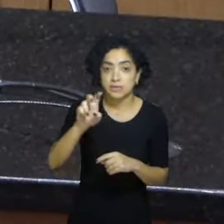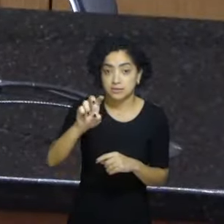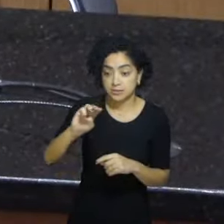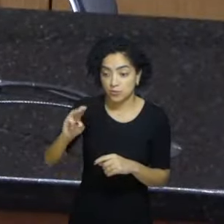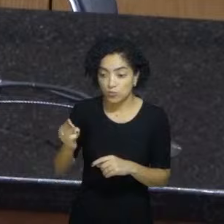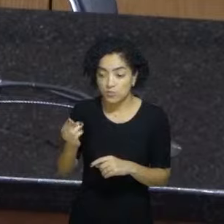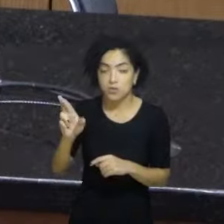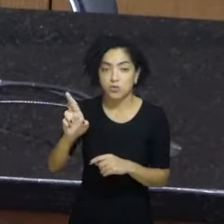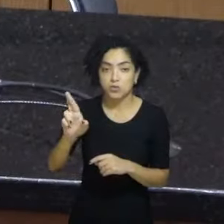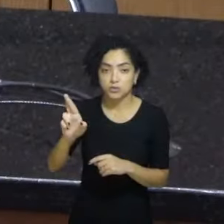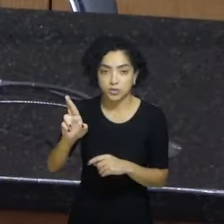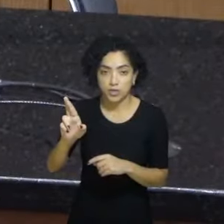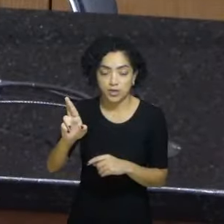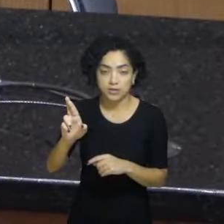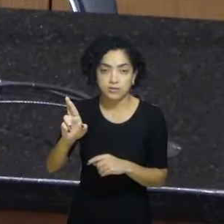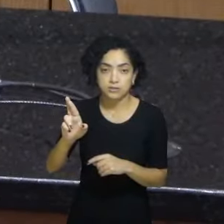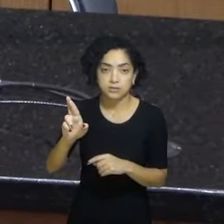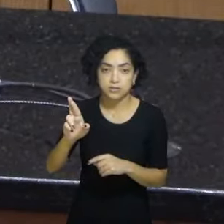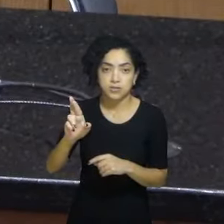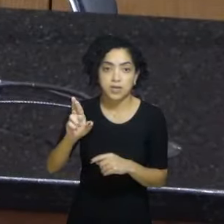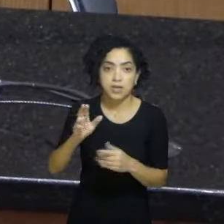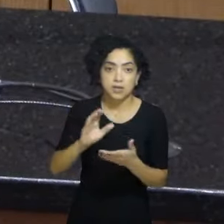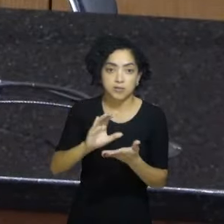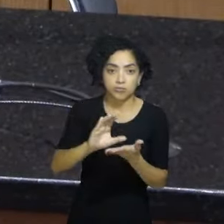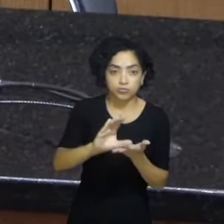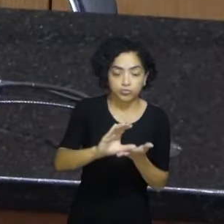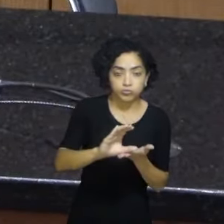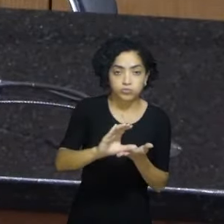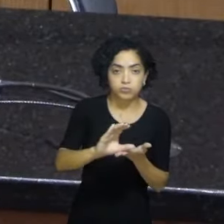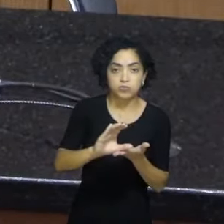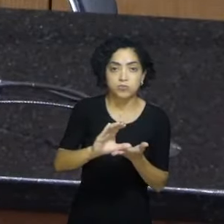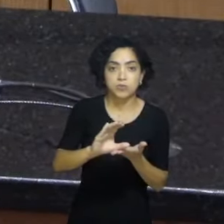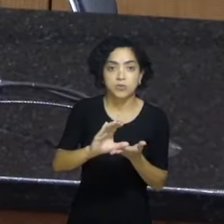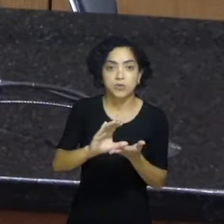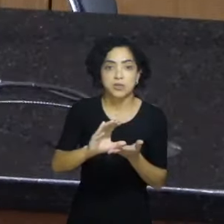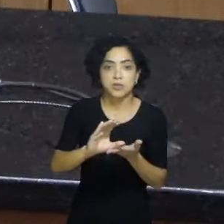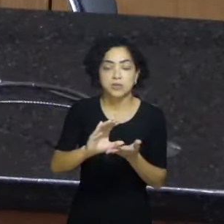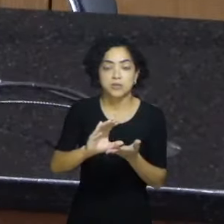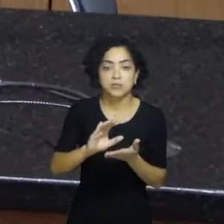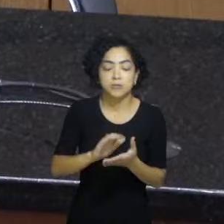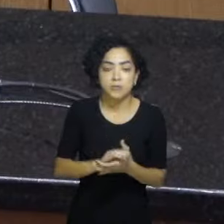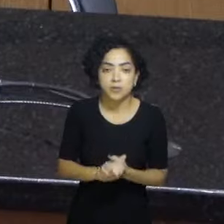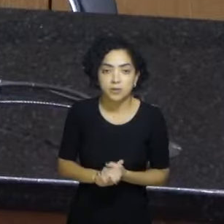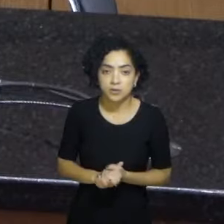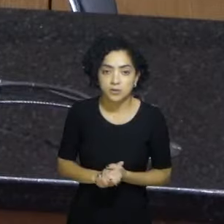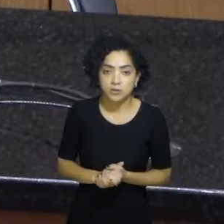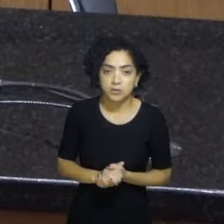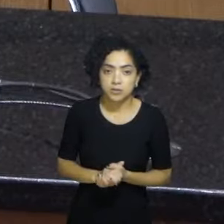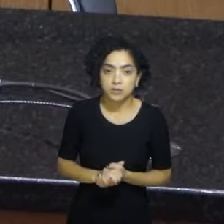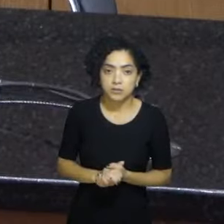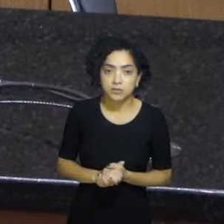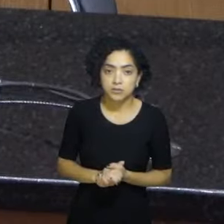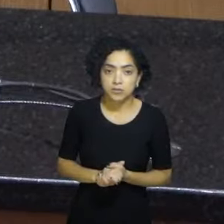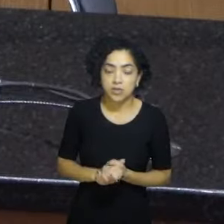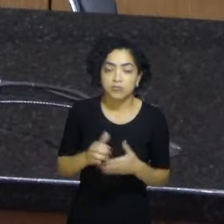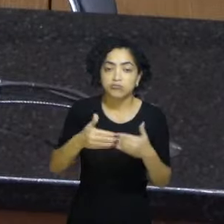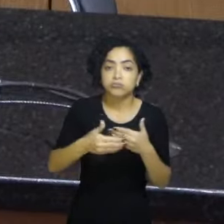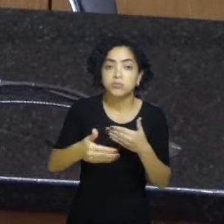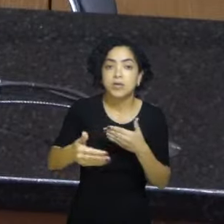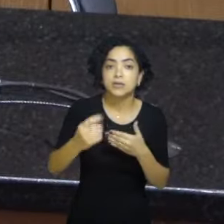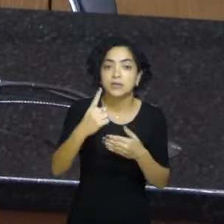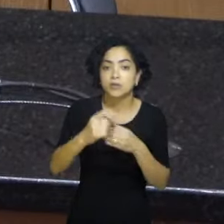5 milhões para o convênio simplificado, de até 1,5 milhão da visita do engenheiro, a pergunta é pertinente. Como é que fica daqui a 1 ano, 2 anos,